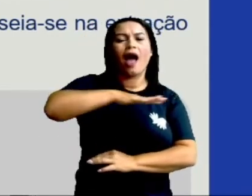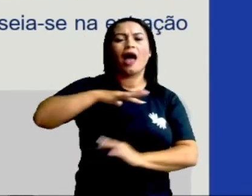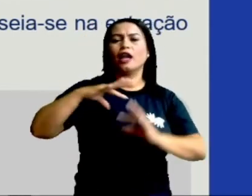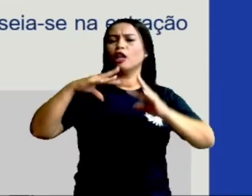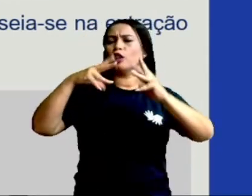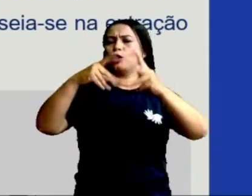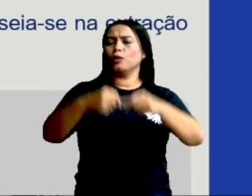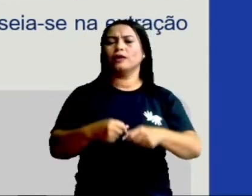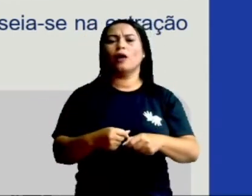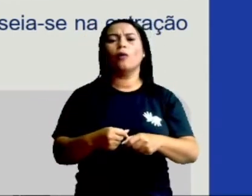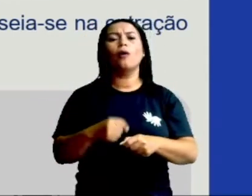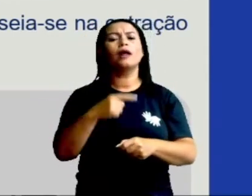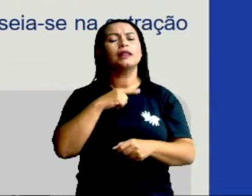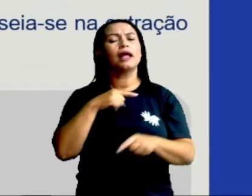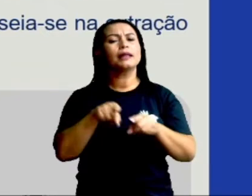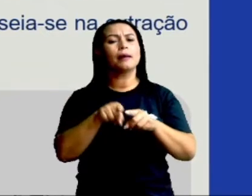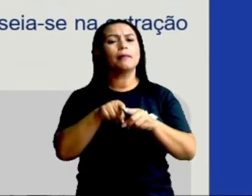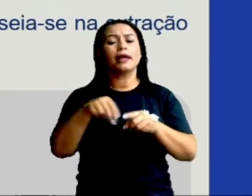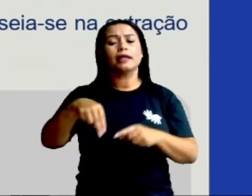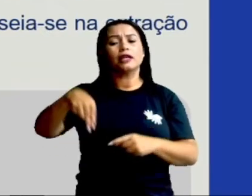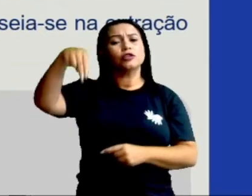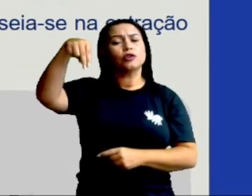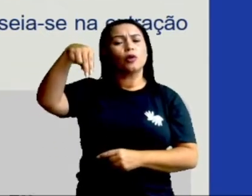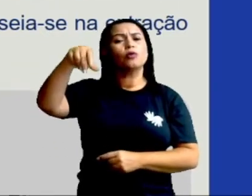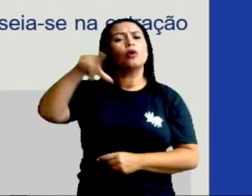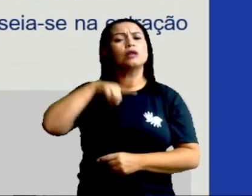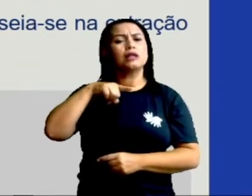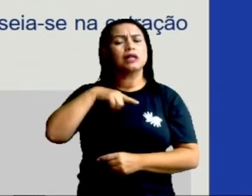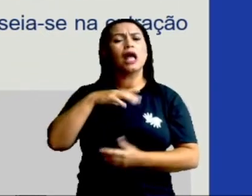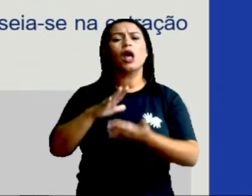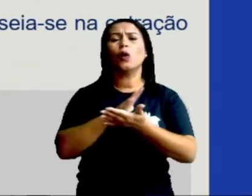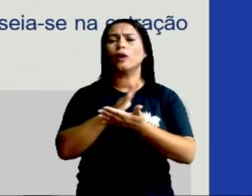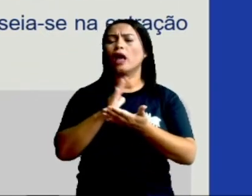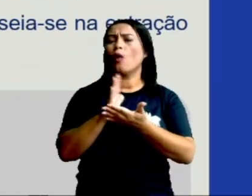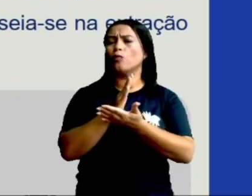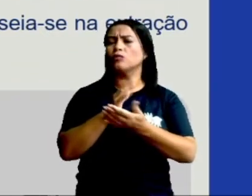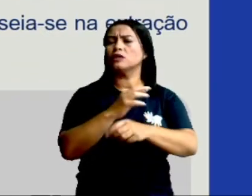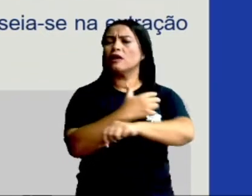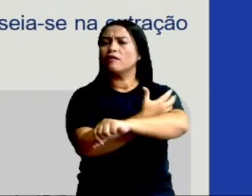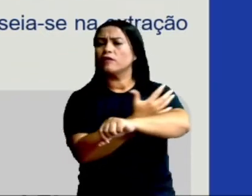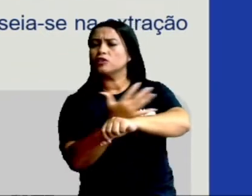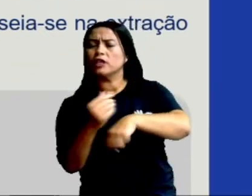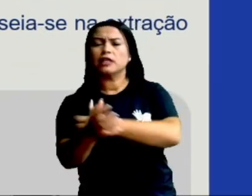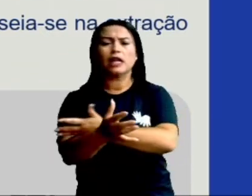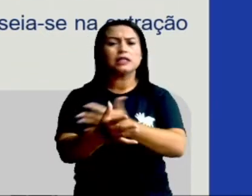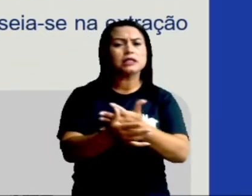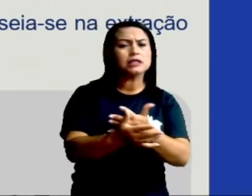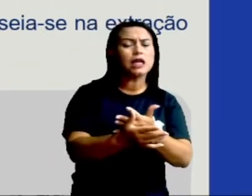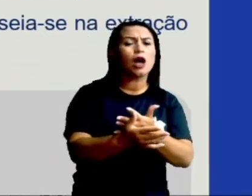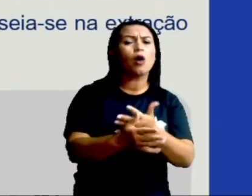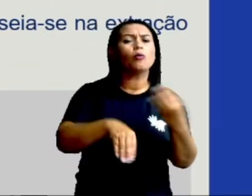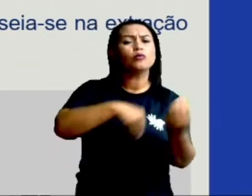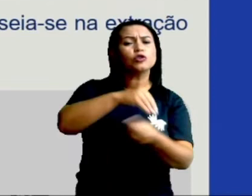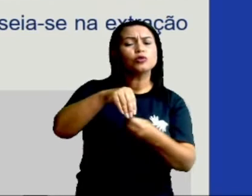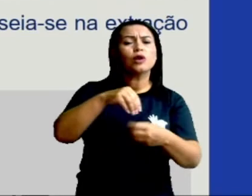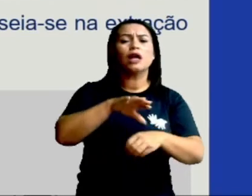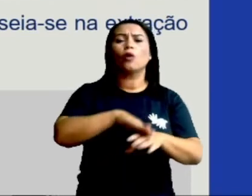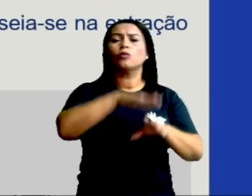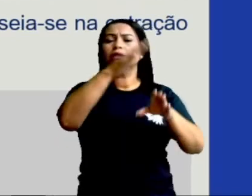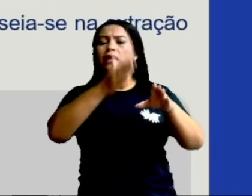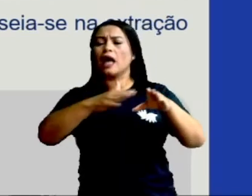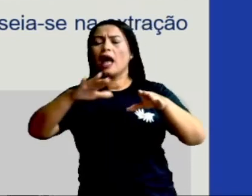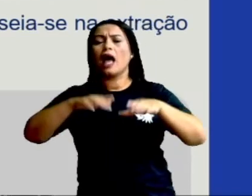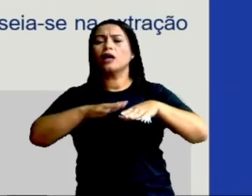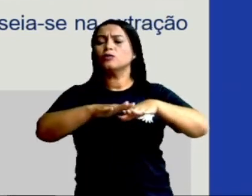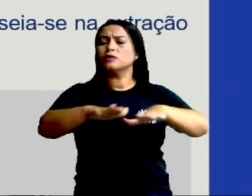na região norte ainda Encontramos uma vegetação bastante heterogênea como áreas de cerrado Campos e